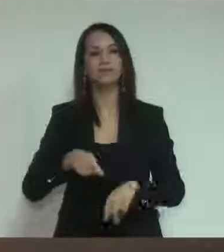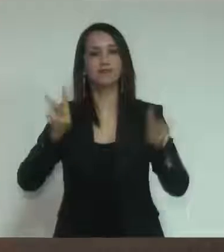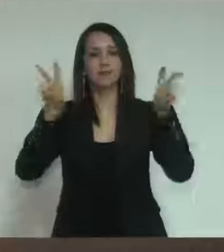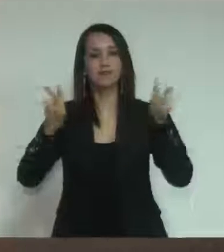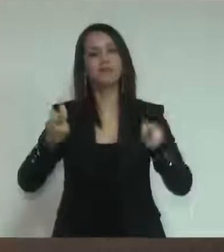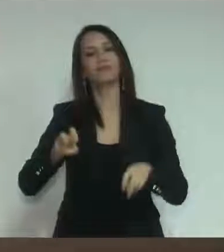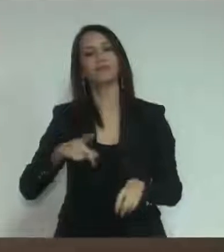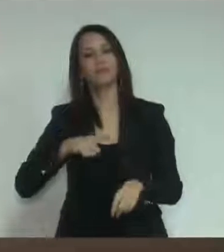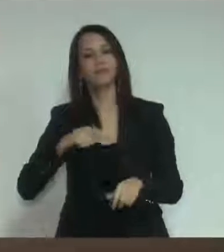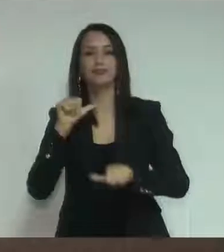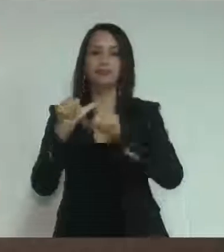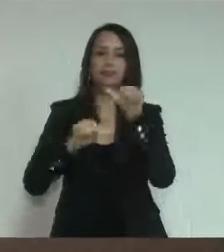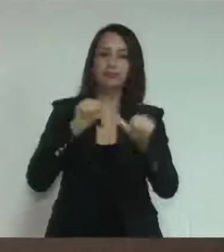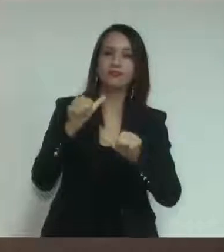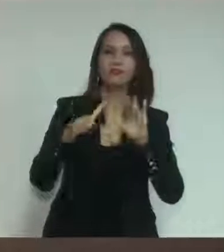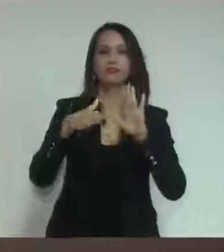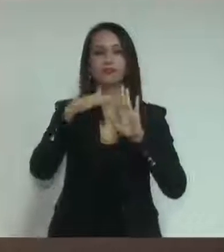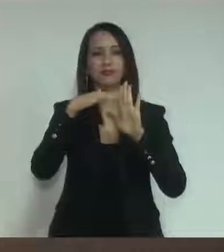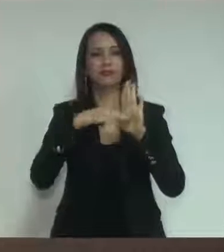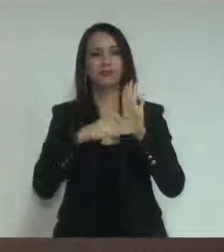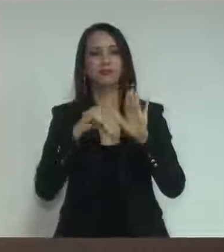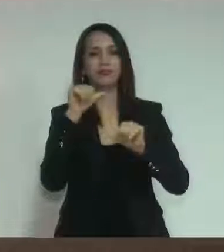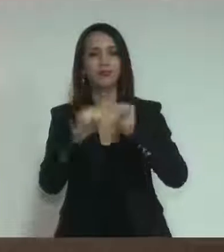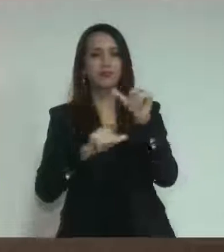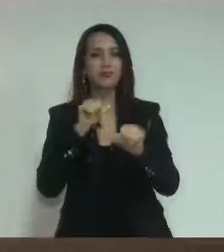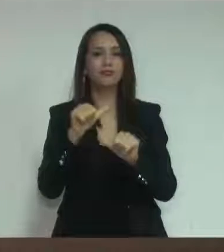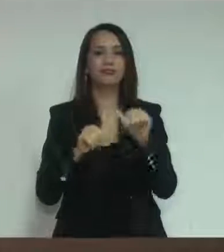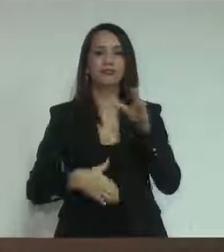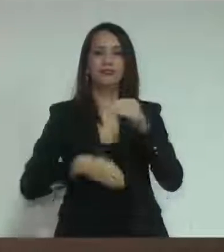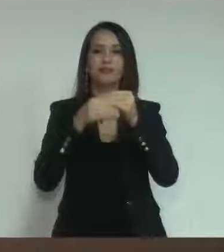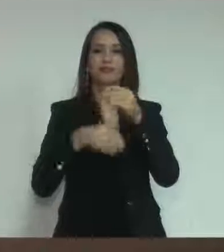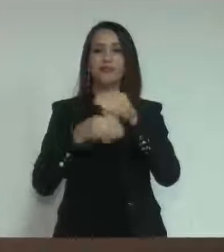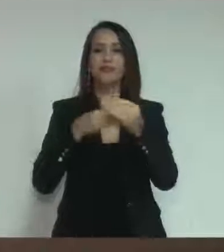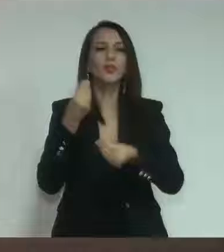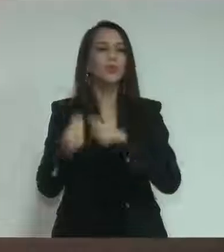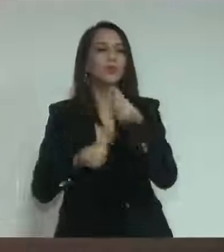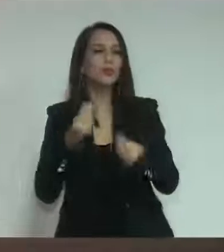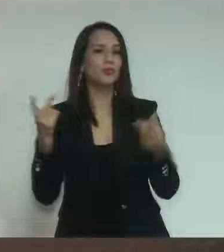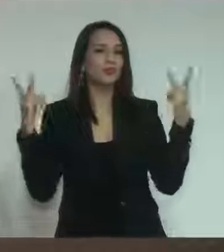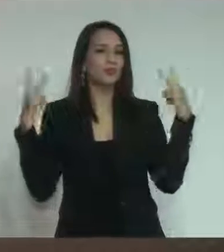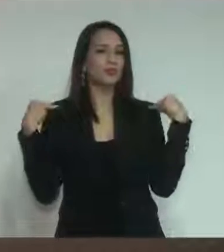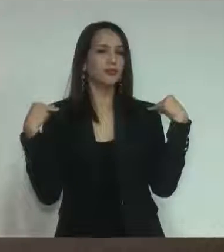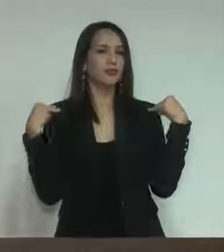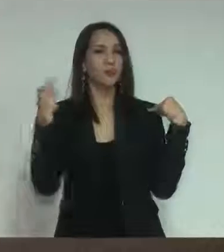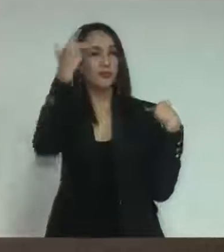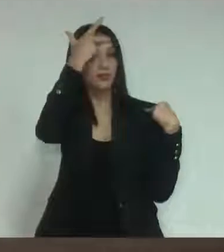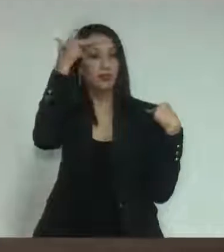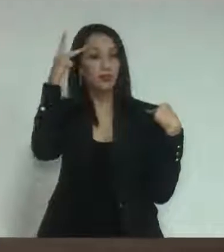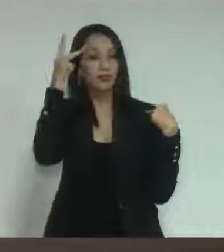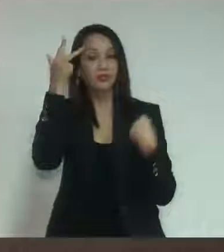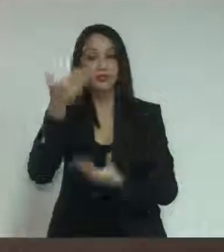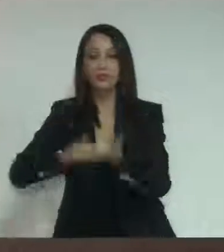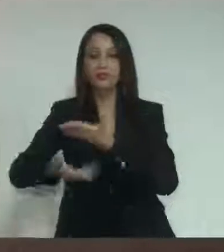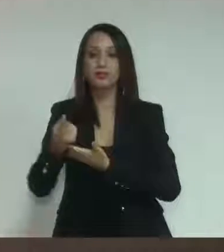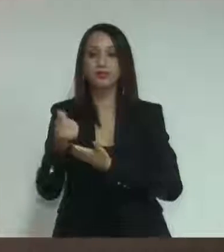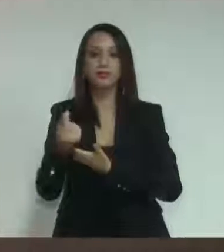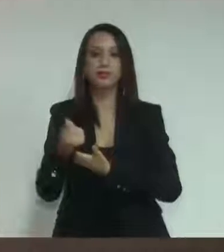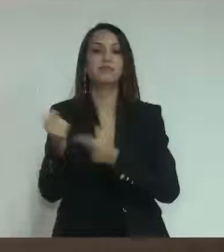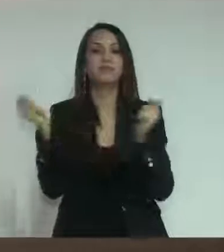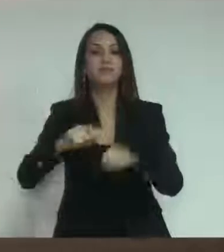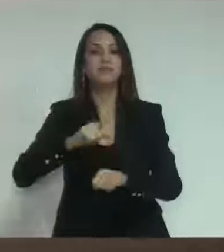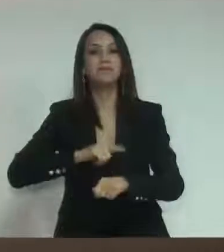Fizemos algumas emendas, não é? Falamos um pouquinho nas emendas sobre como que os motoristas, os cobradores, eles podem ser